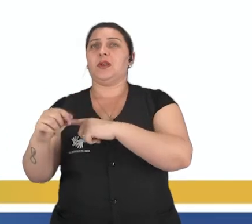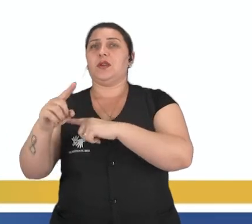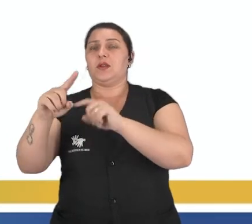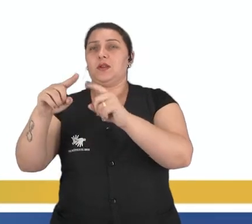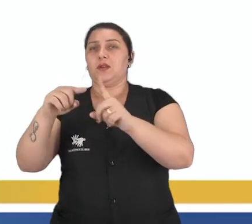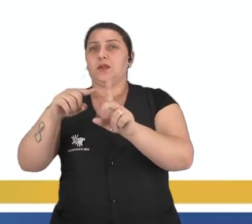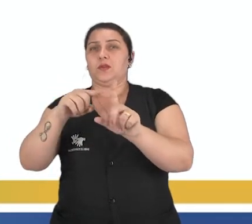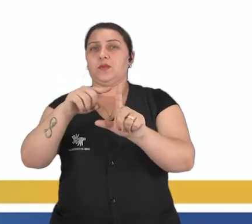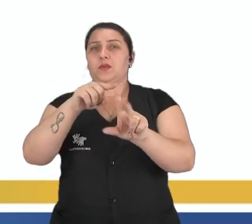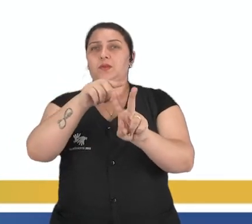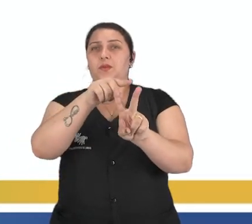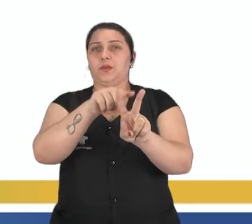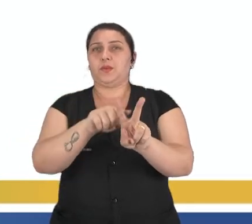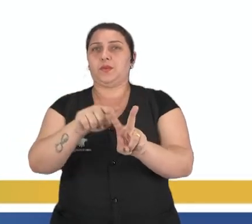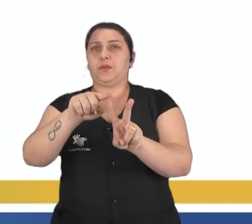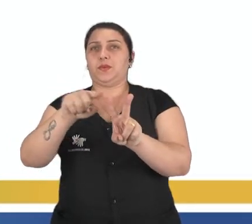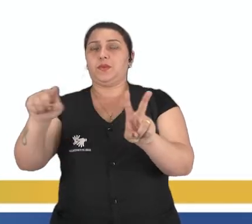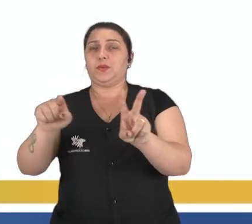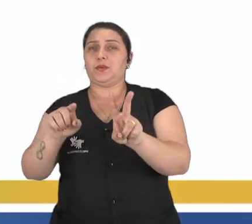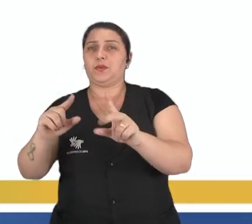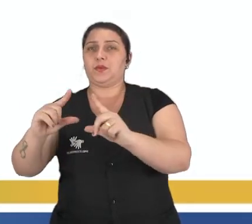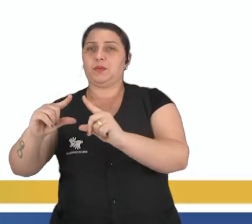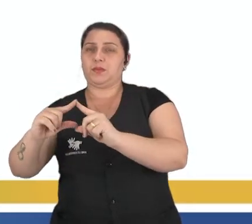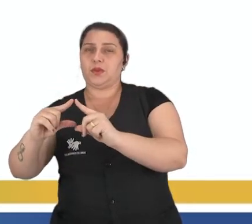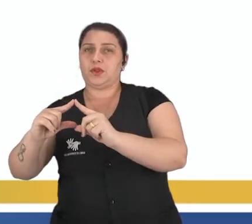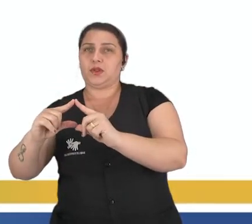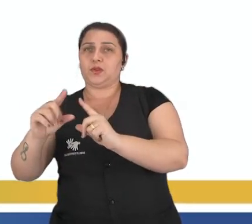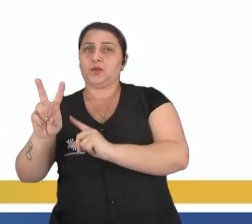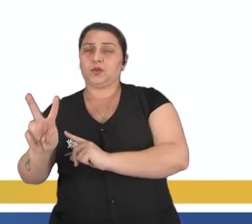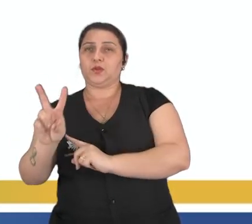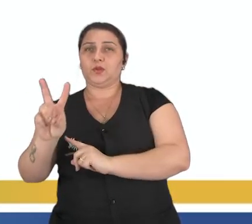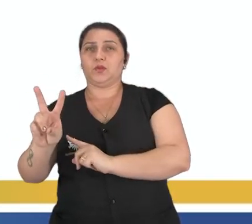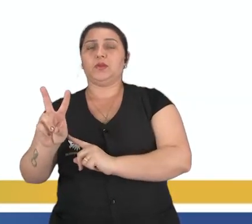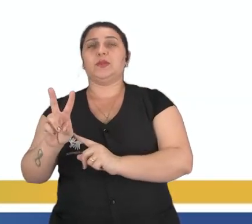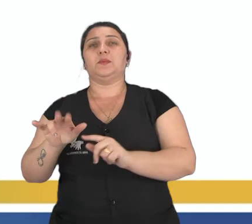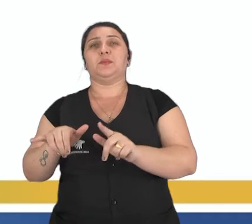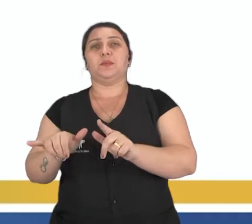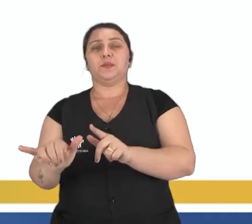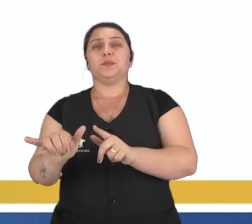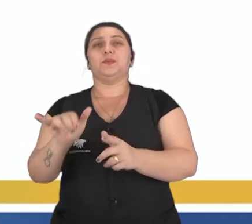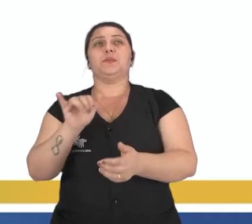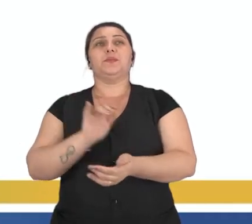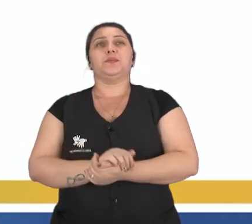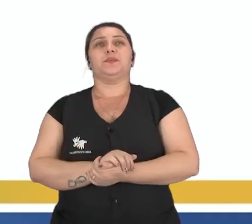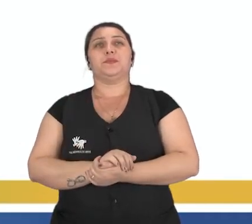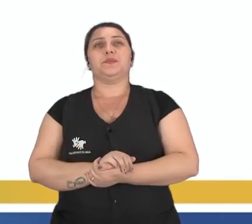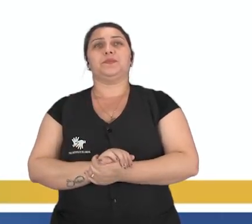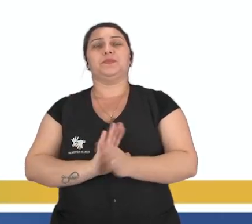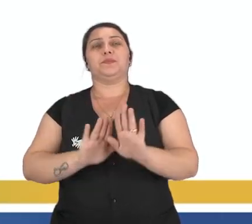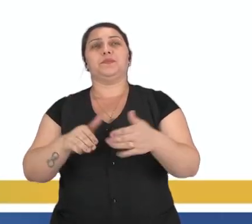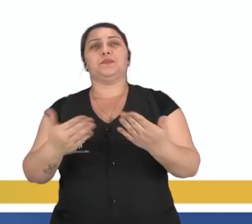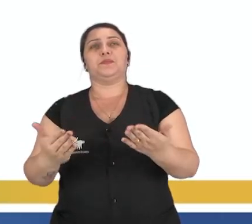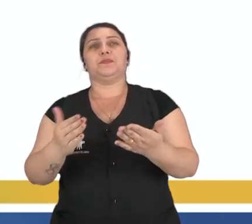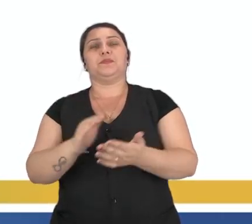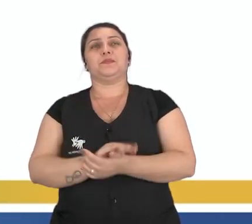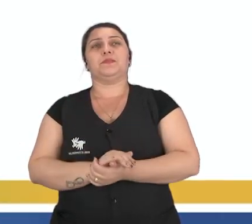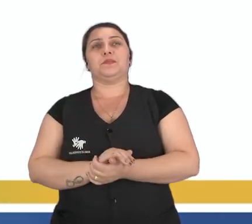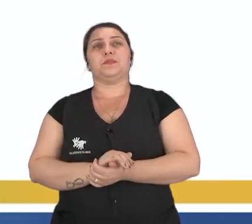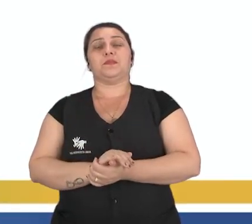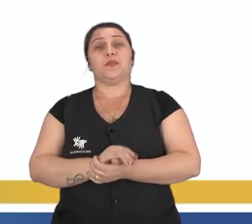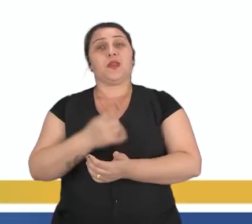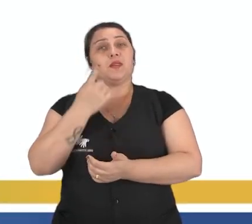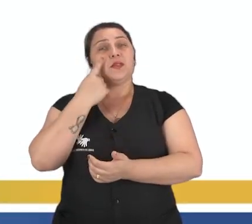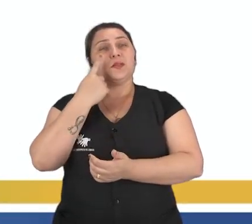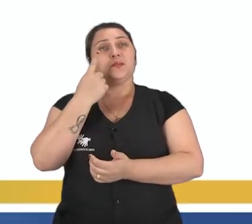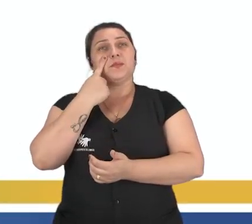deu maior do que zero, nós vamos ter aí duas soluções para y, certo? Então, ó,